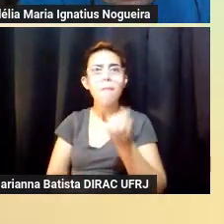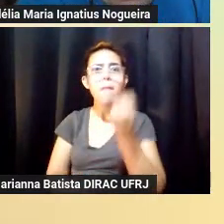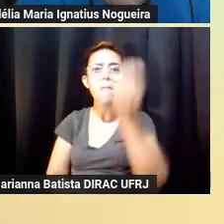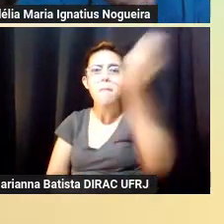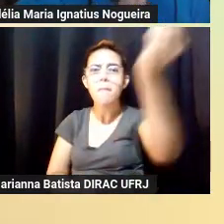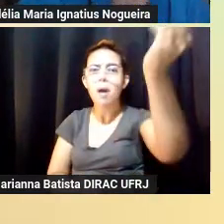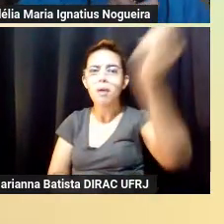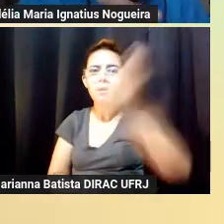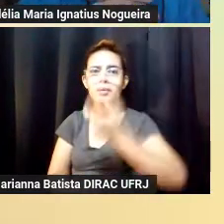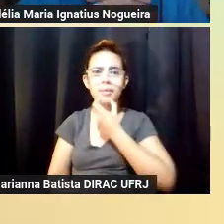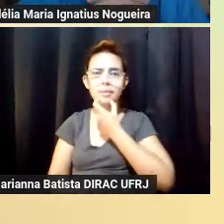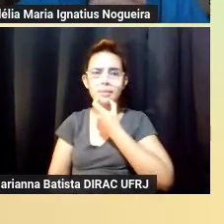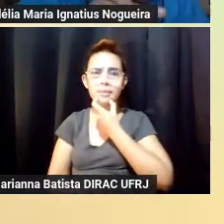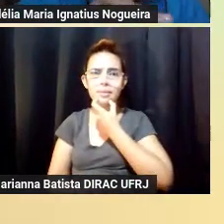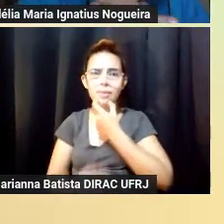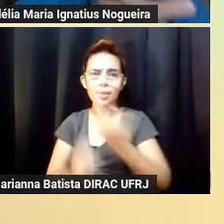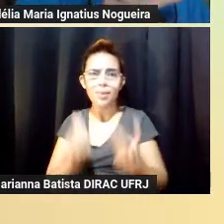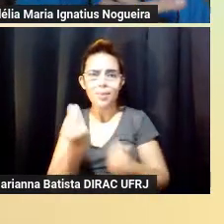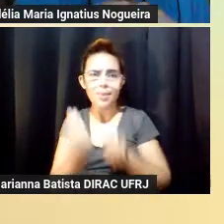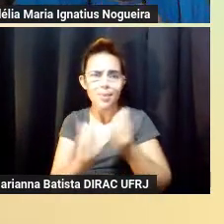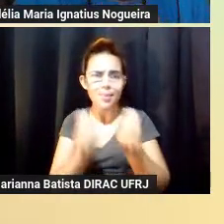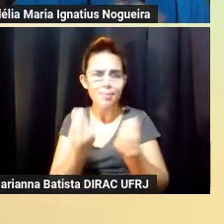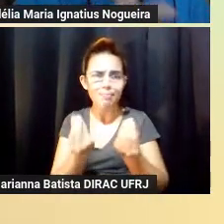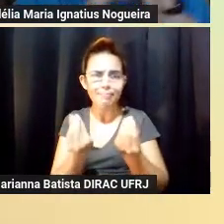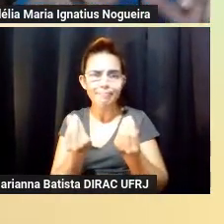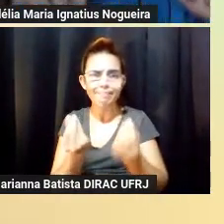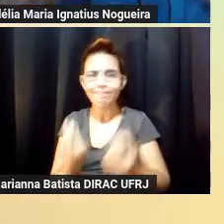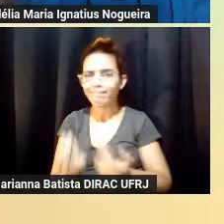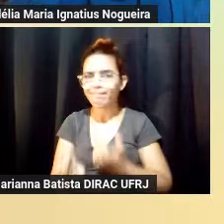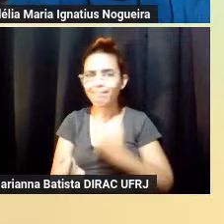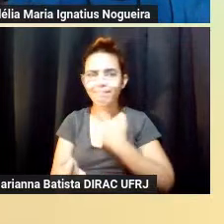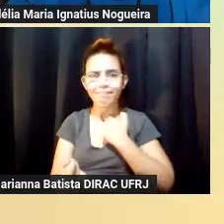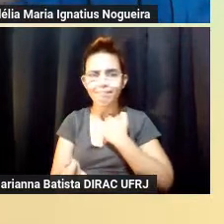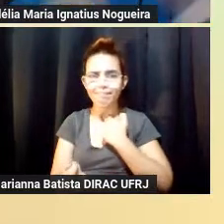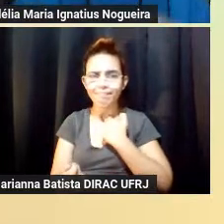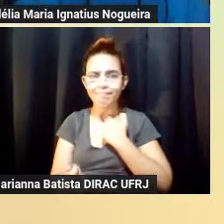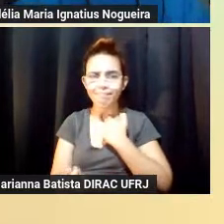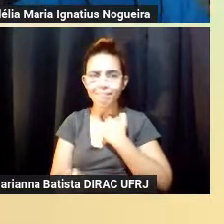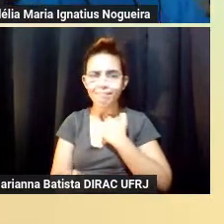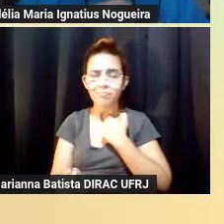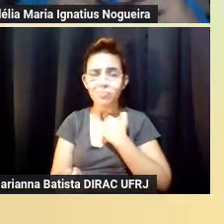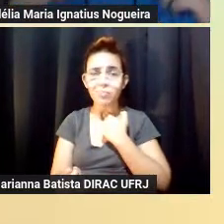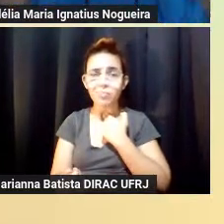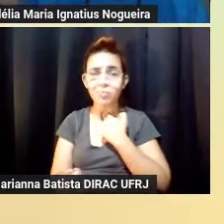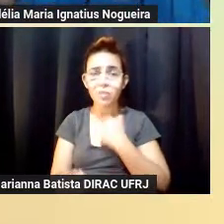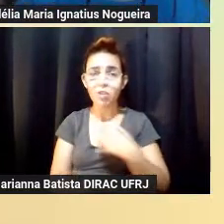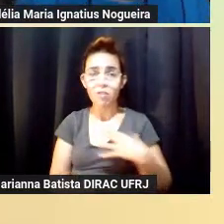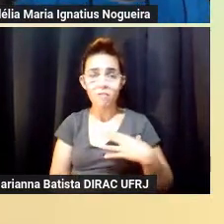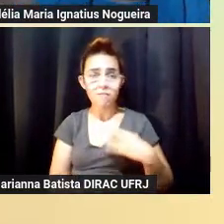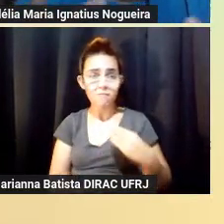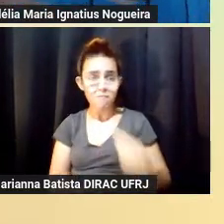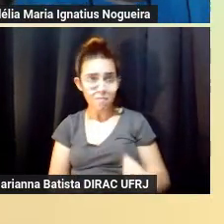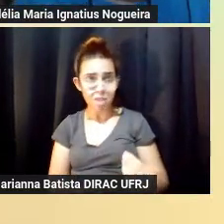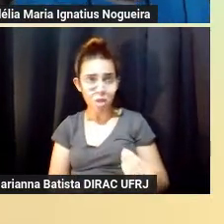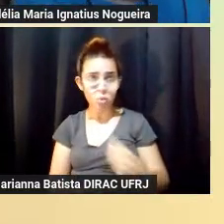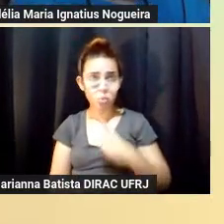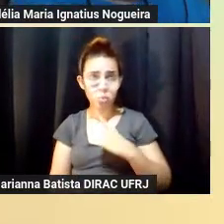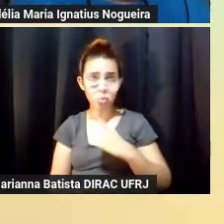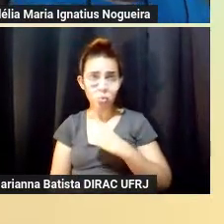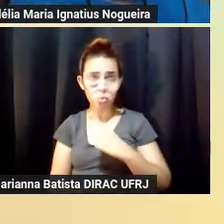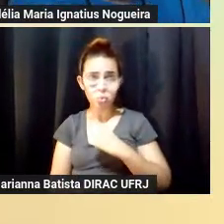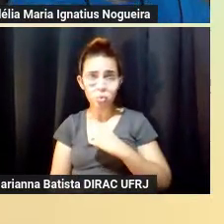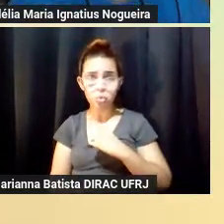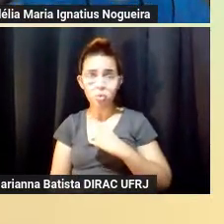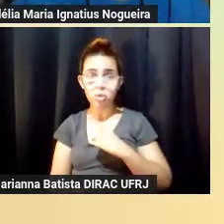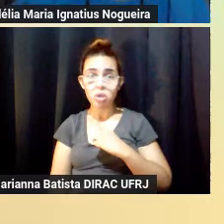para o doutorado na Inglaterra com o filho que estava completando 4, o outro que não tinha 2 anos